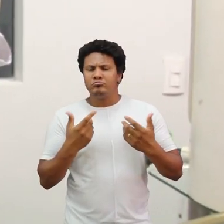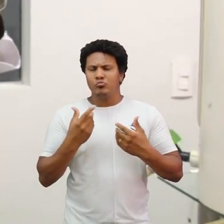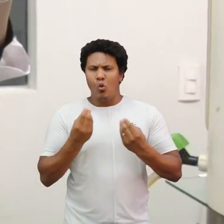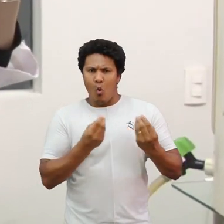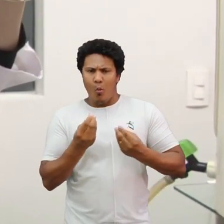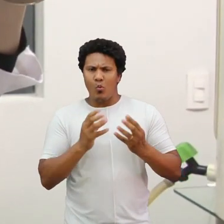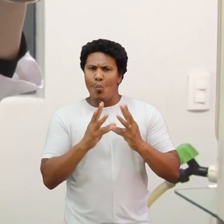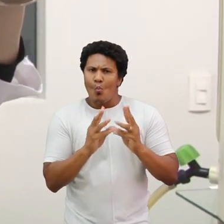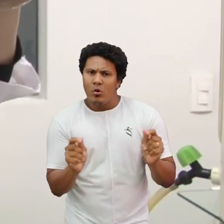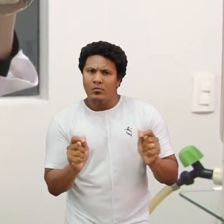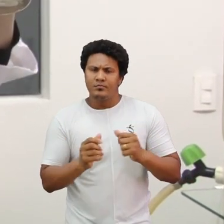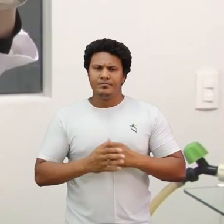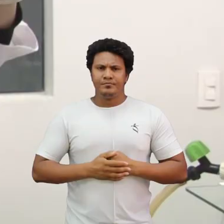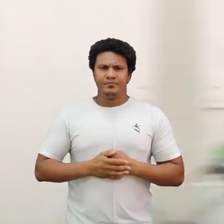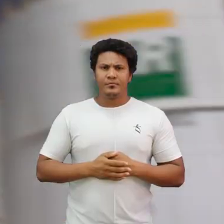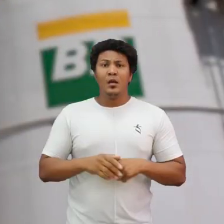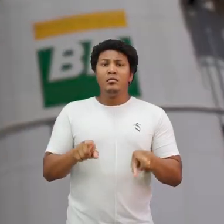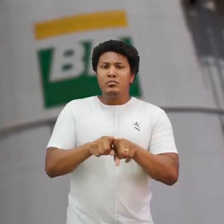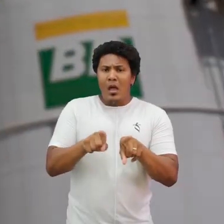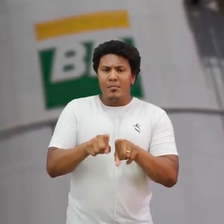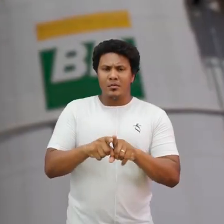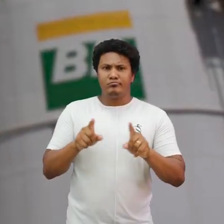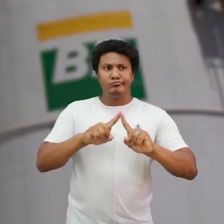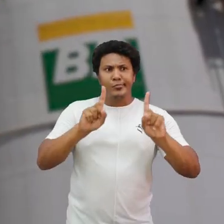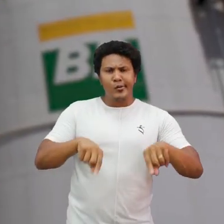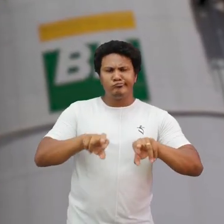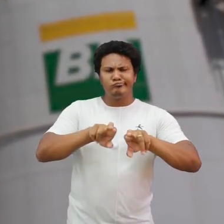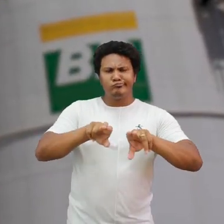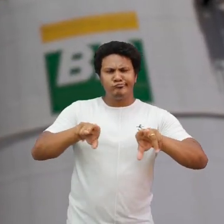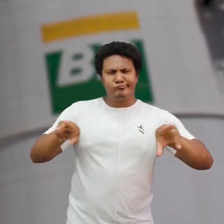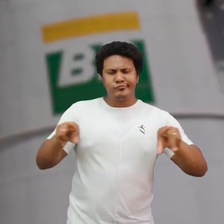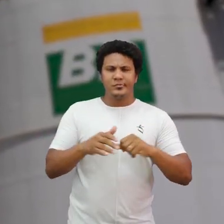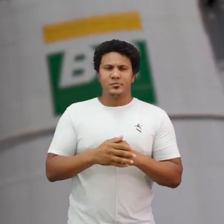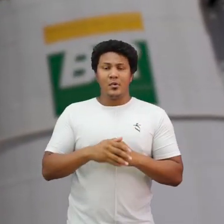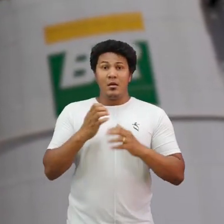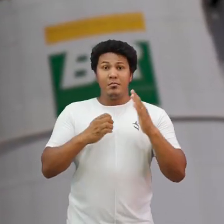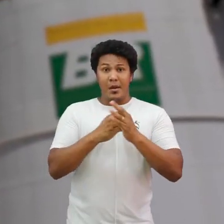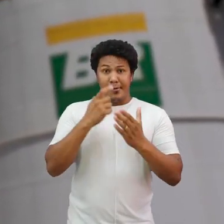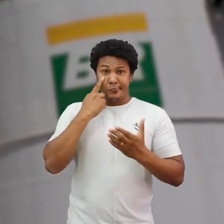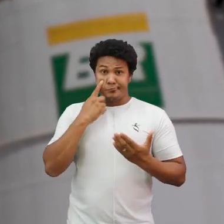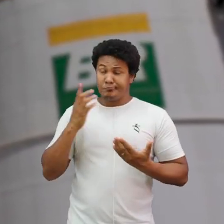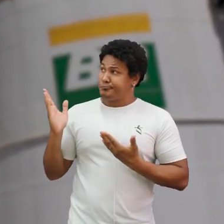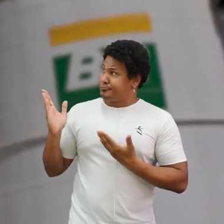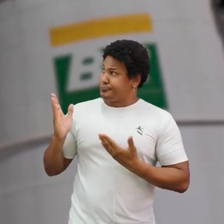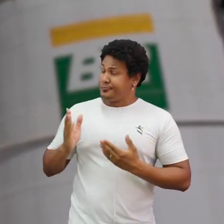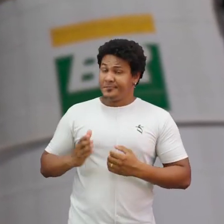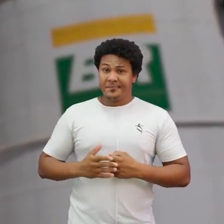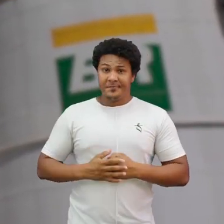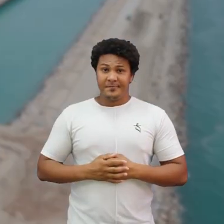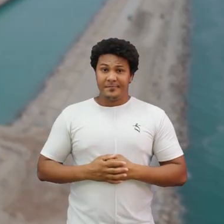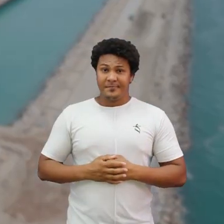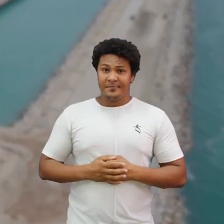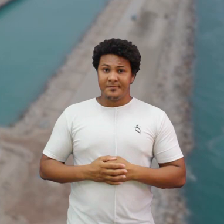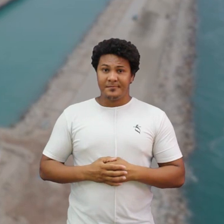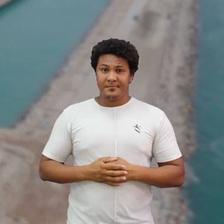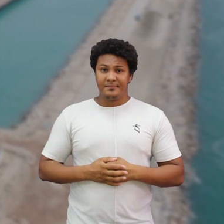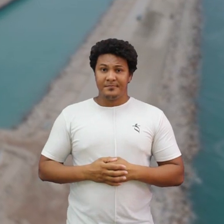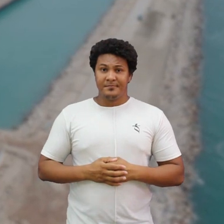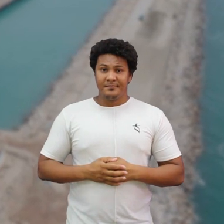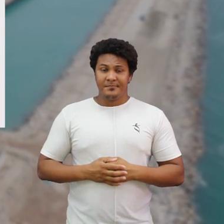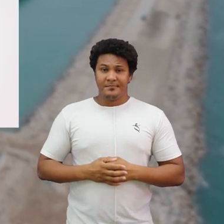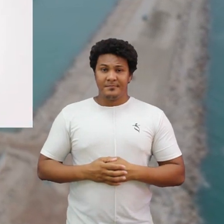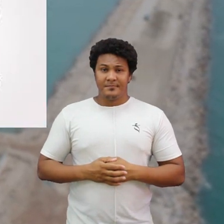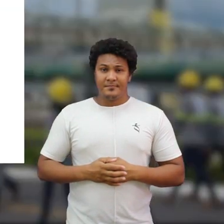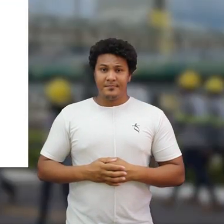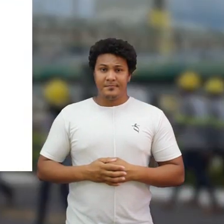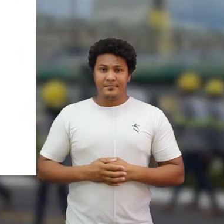industrial e alimentos funcionais. Há também diversos projetos em parcerias com empresas como Petrobras, Companhia Siderúrgica